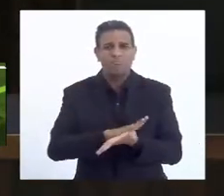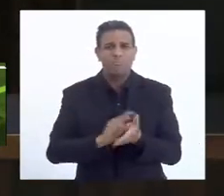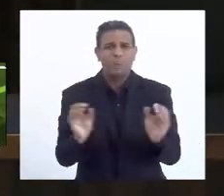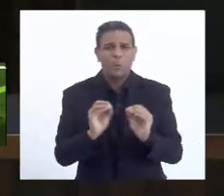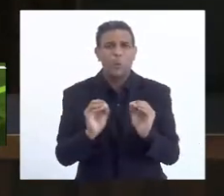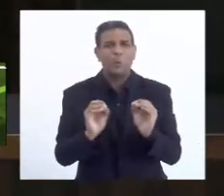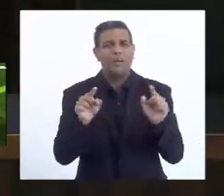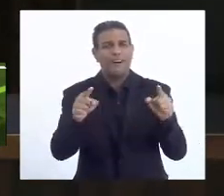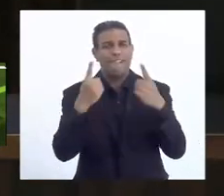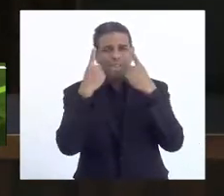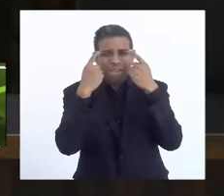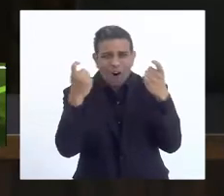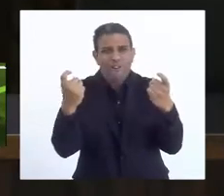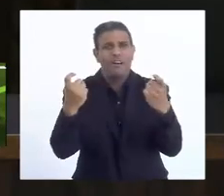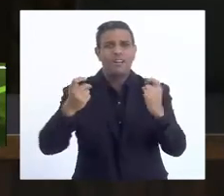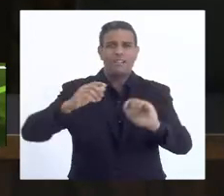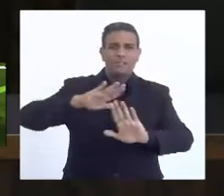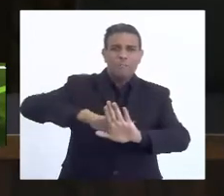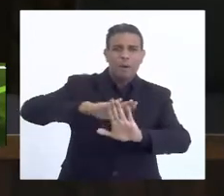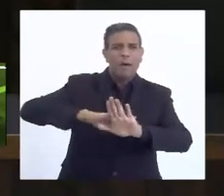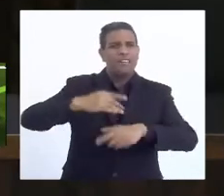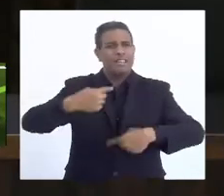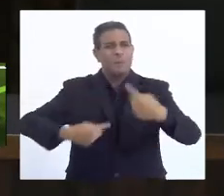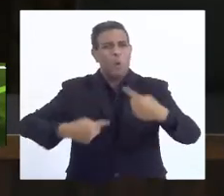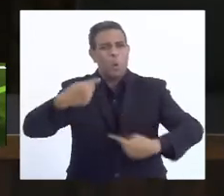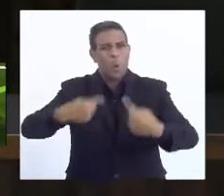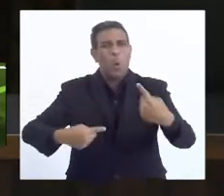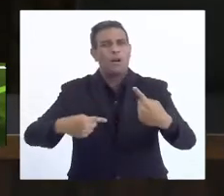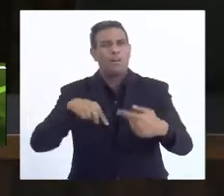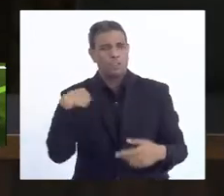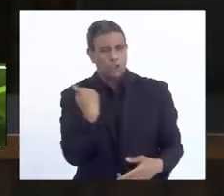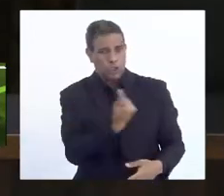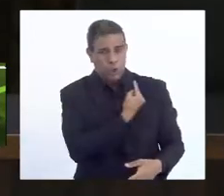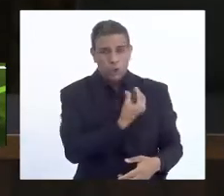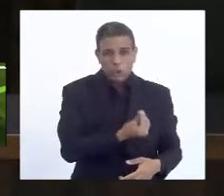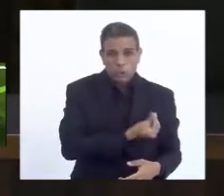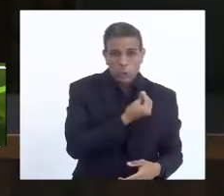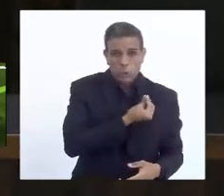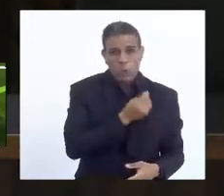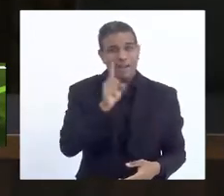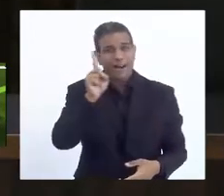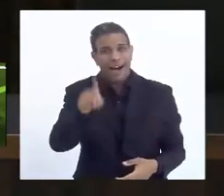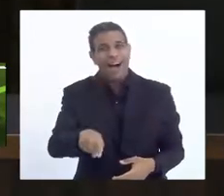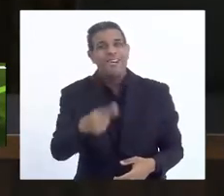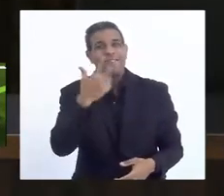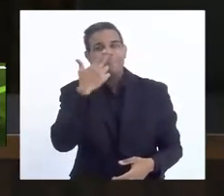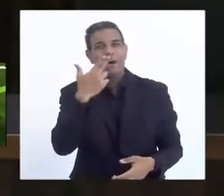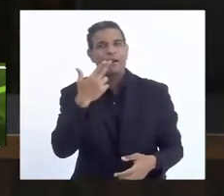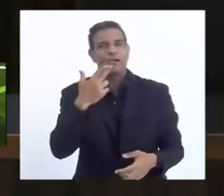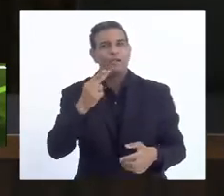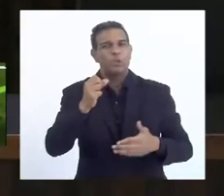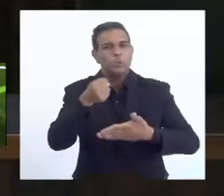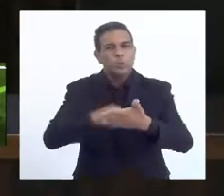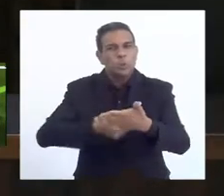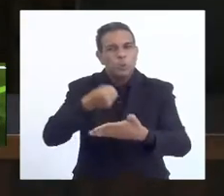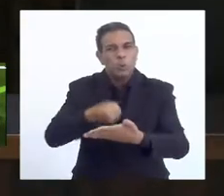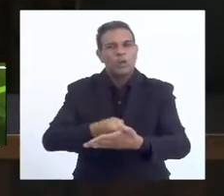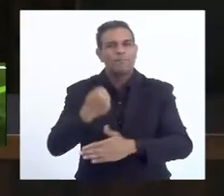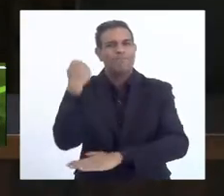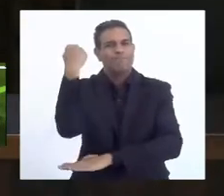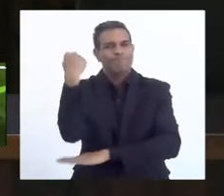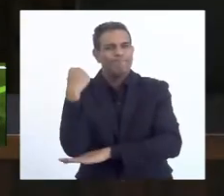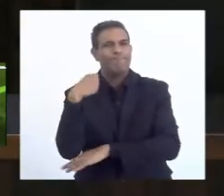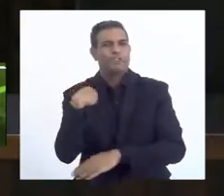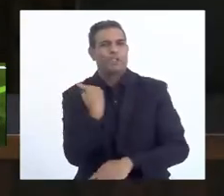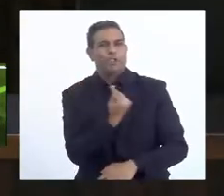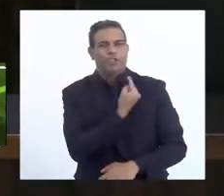porque essa violência política ela tem nome. E, para nós, o nome desse processo de luta e resistência que a